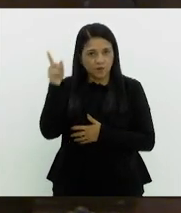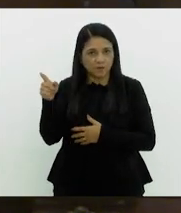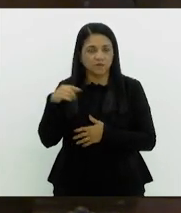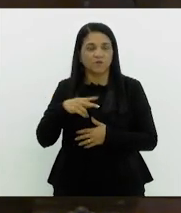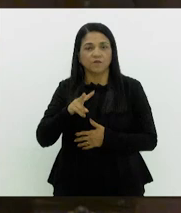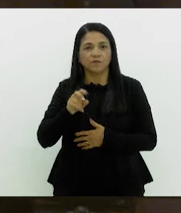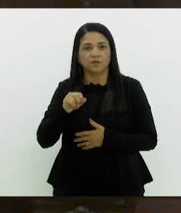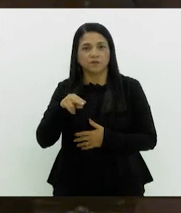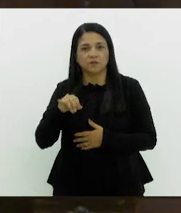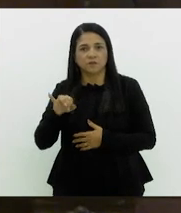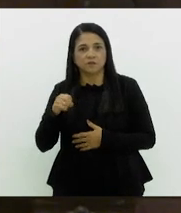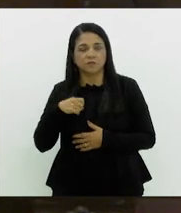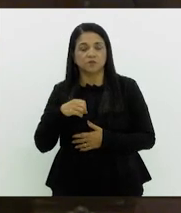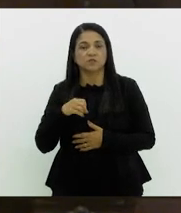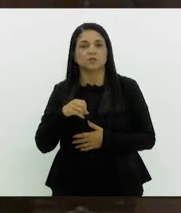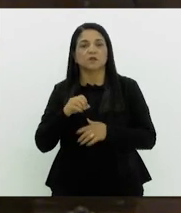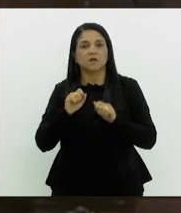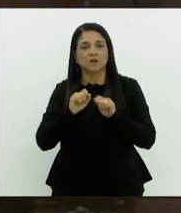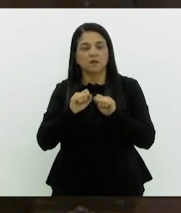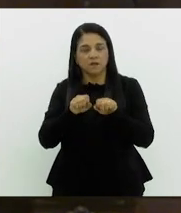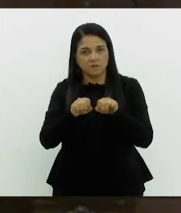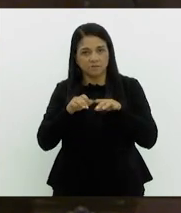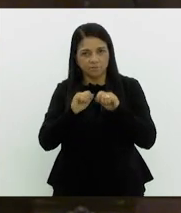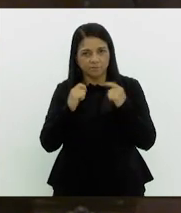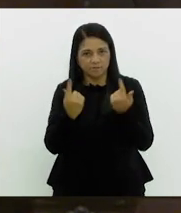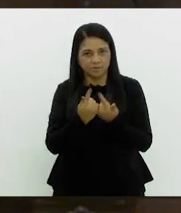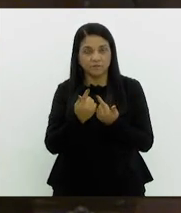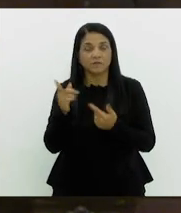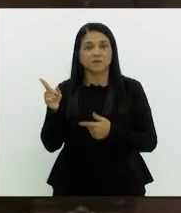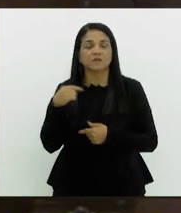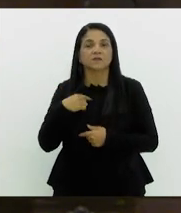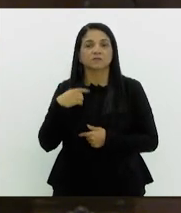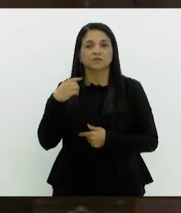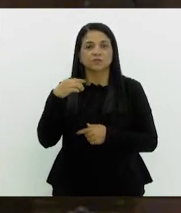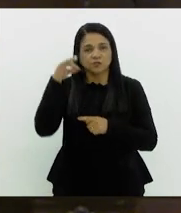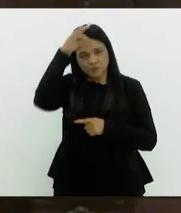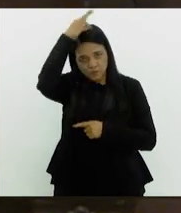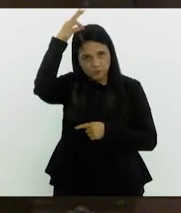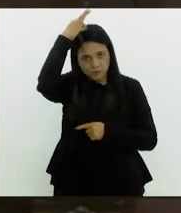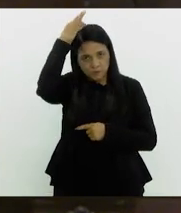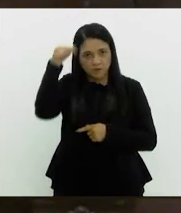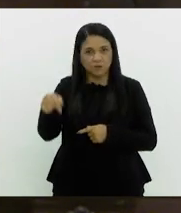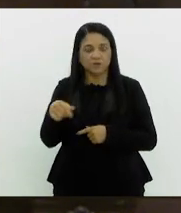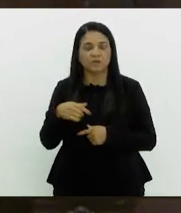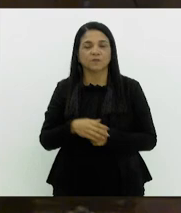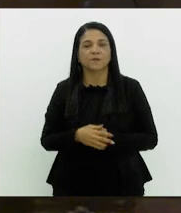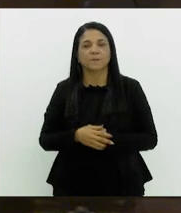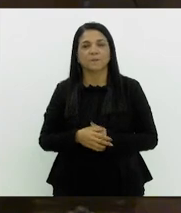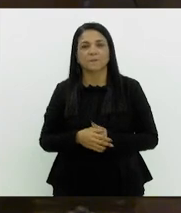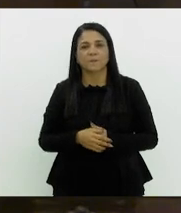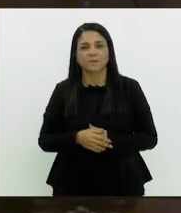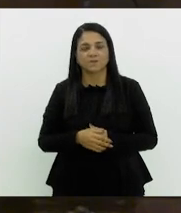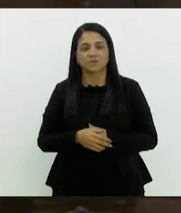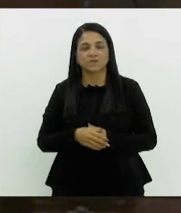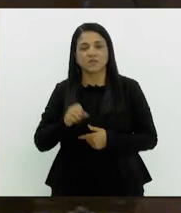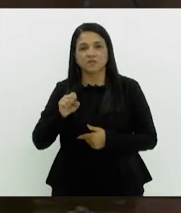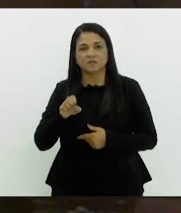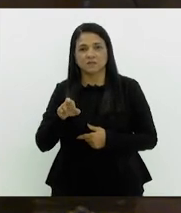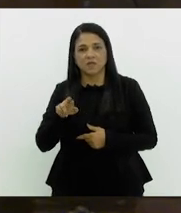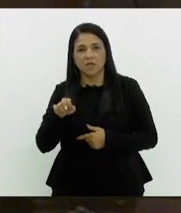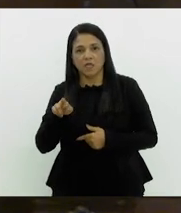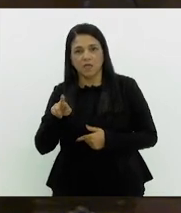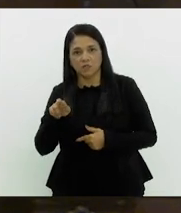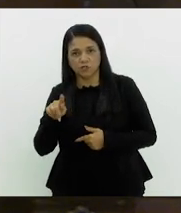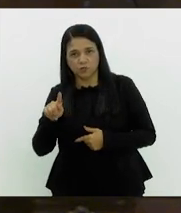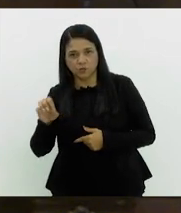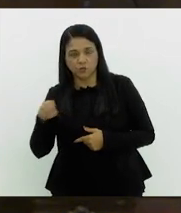Vinícius Oliveira, procurador da Assembleia Legislativa do Estado do Espírito Santo, nosso vizinho aqui do lado, o senhor Sérgio Mateus, procurador da